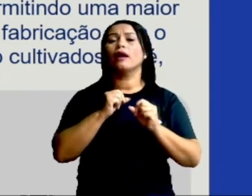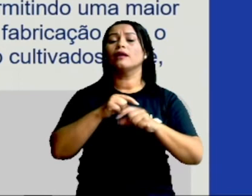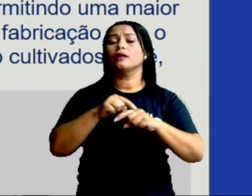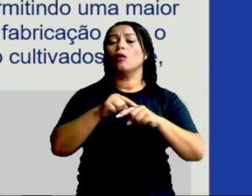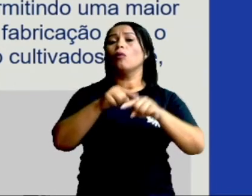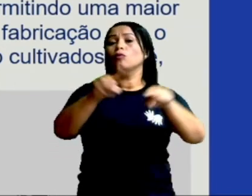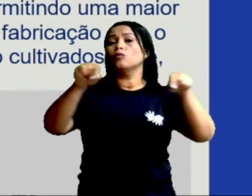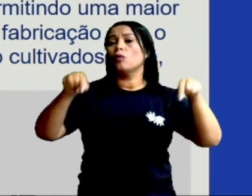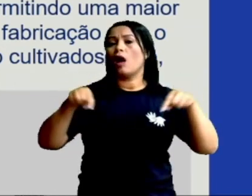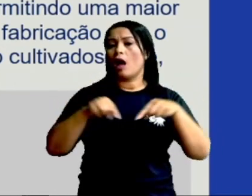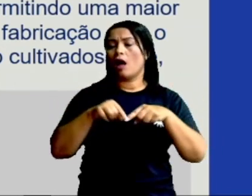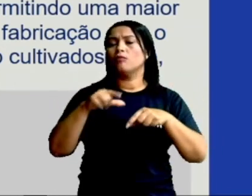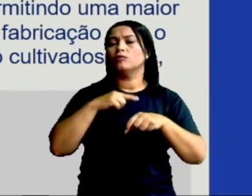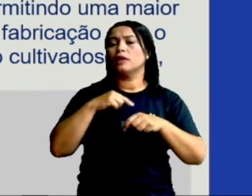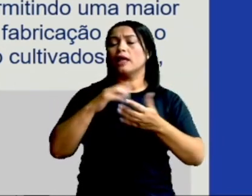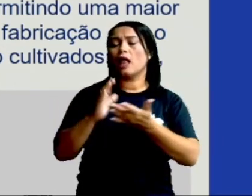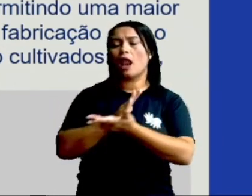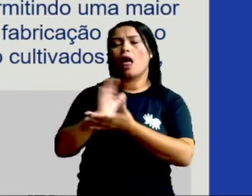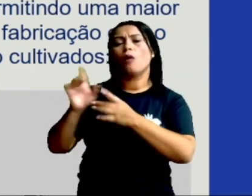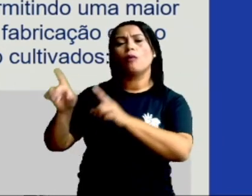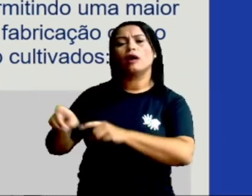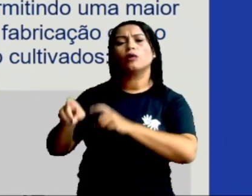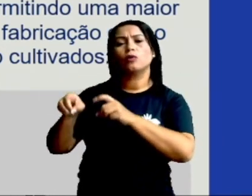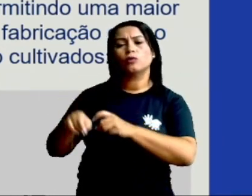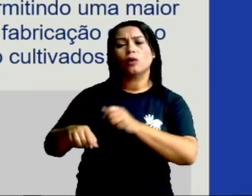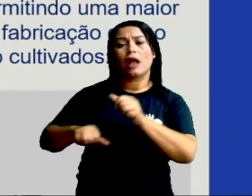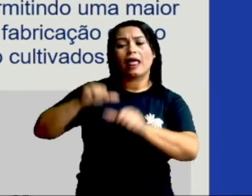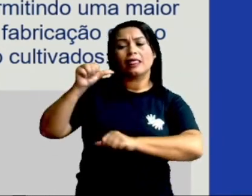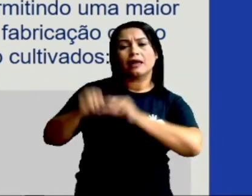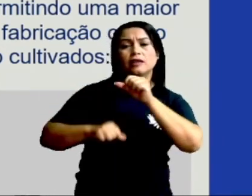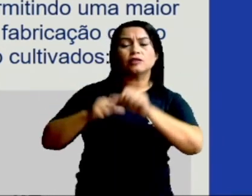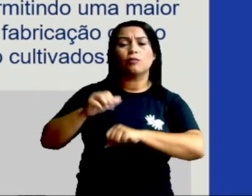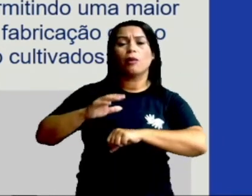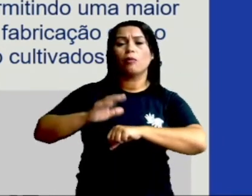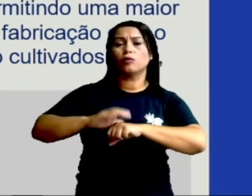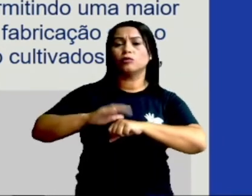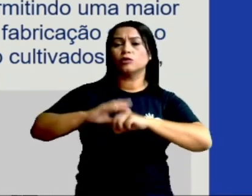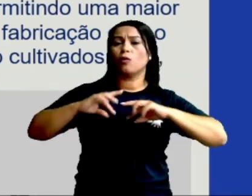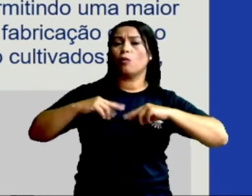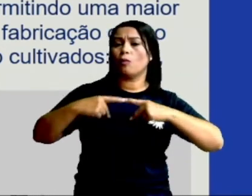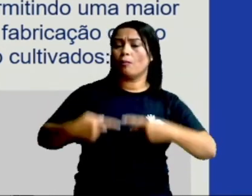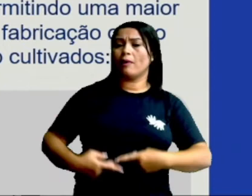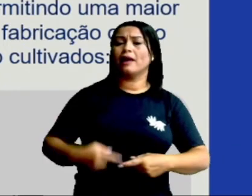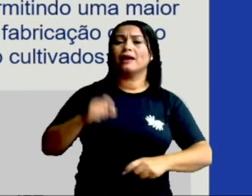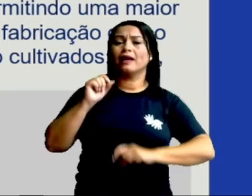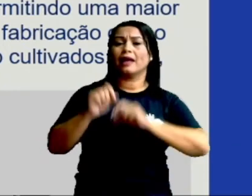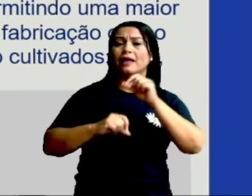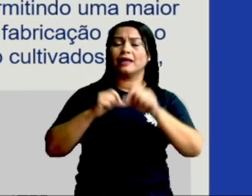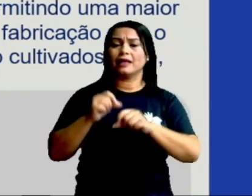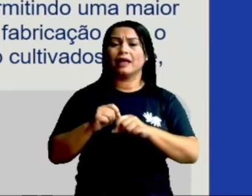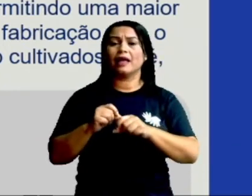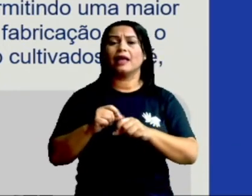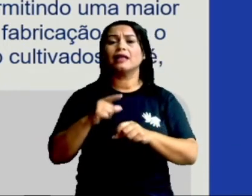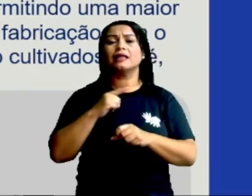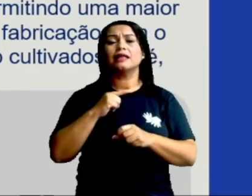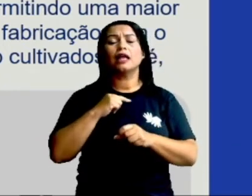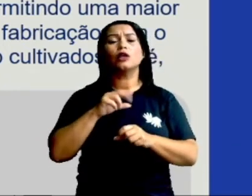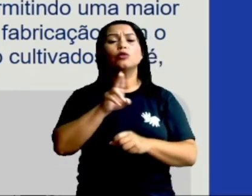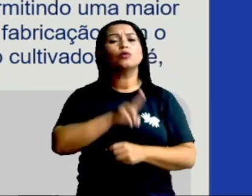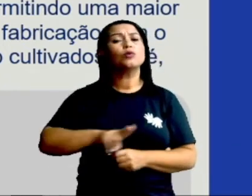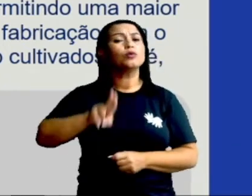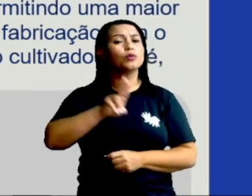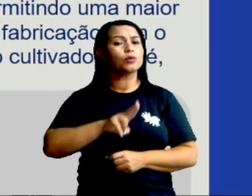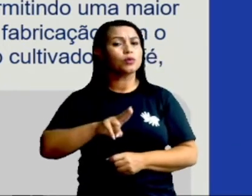campo agricultura mecanizada transforma a produção humana em fabricação com o uso de